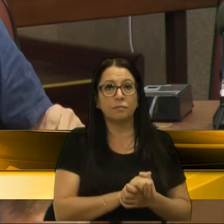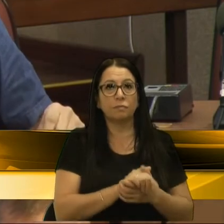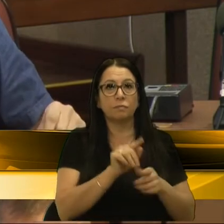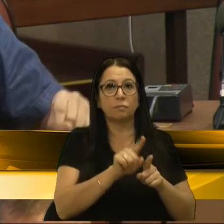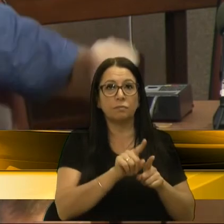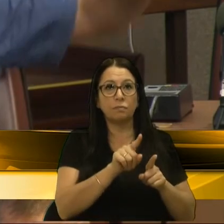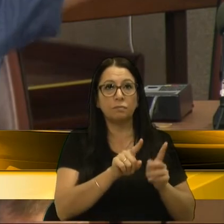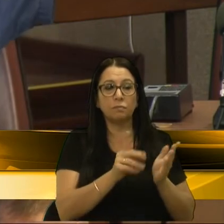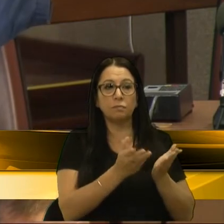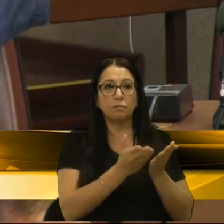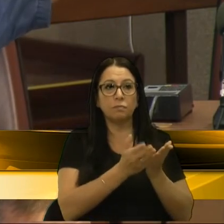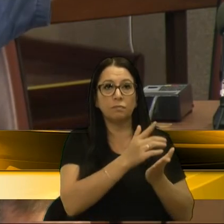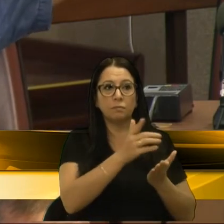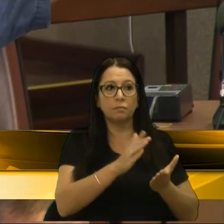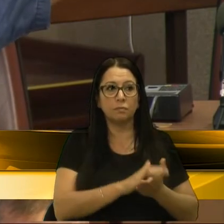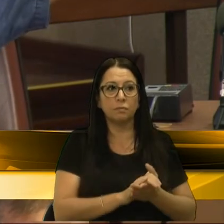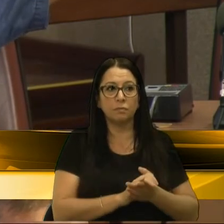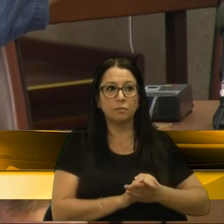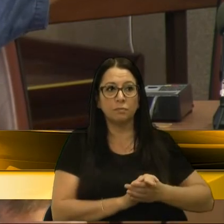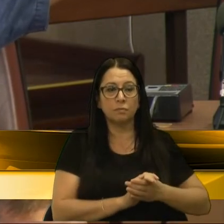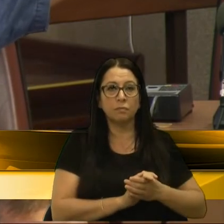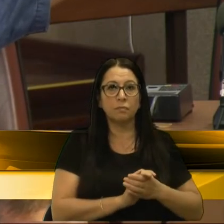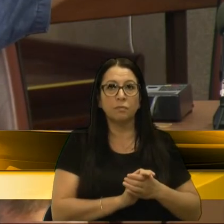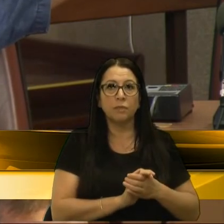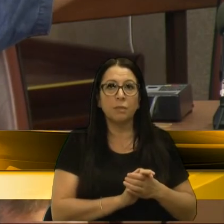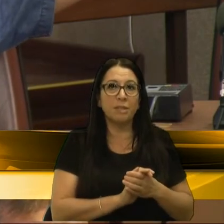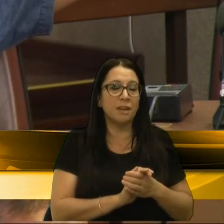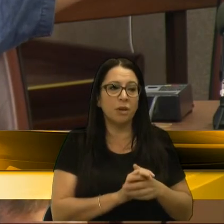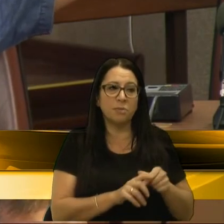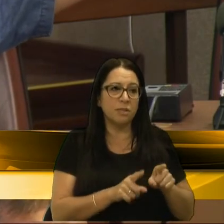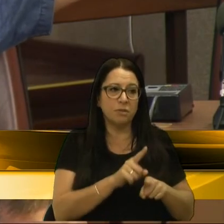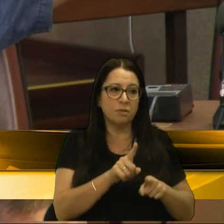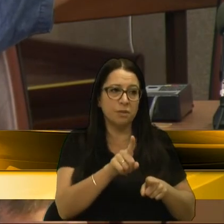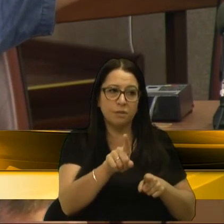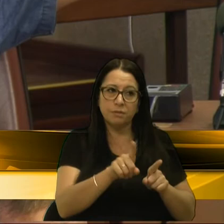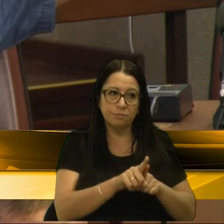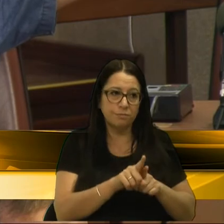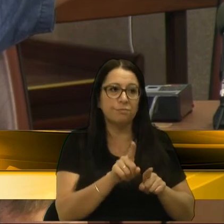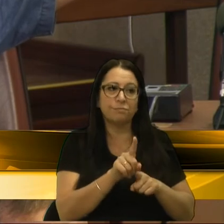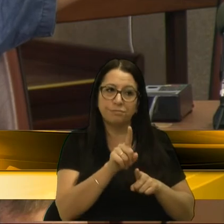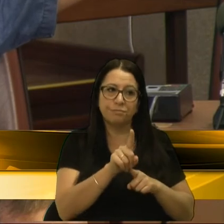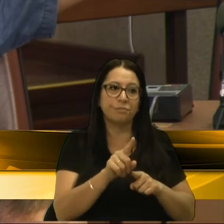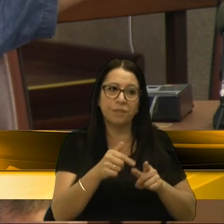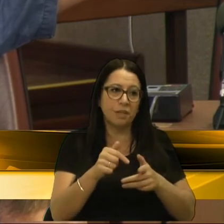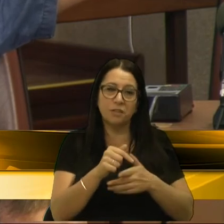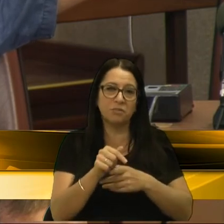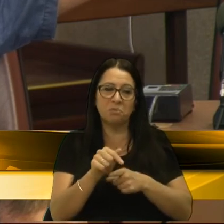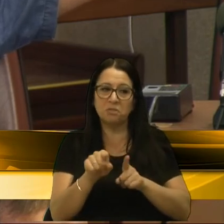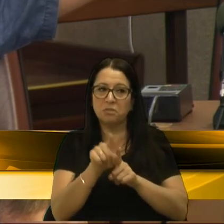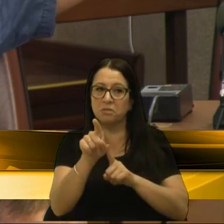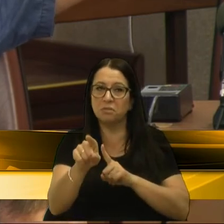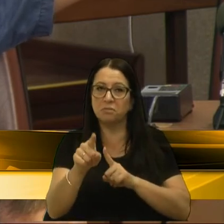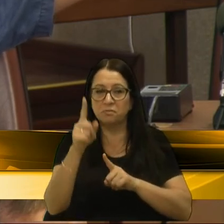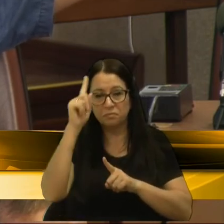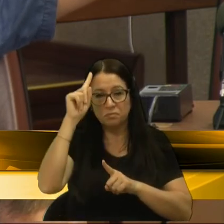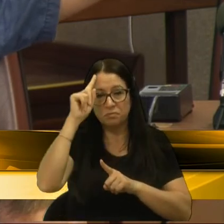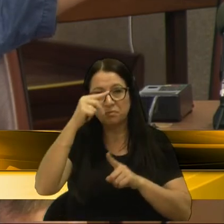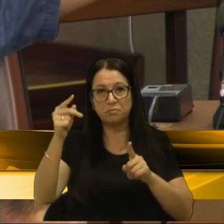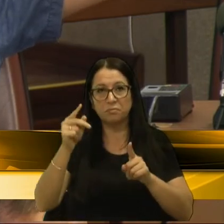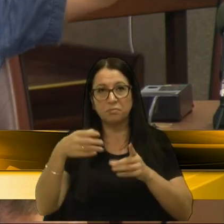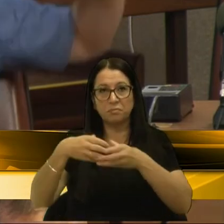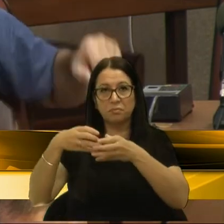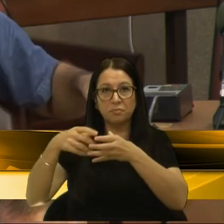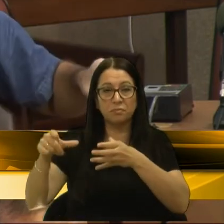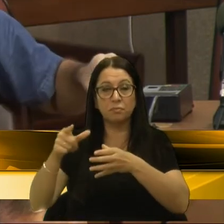estavam estudando, e os nossos policiais 12º Batalhão têm que enfrentar todas as intempéries do dia a dia, tá? Com um batalhão